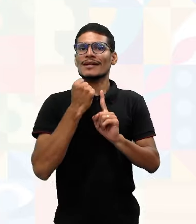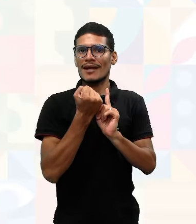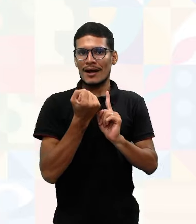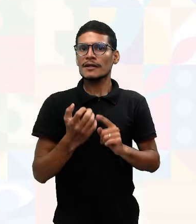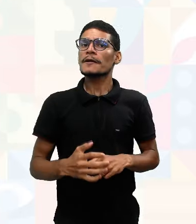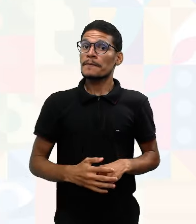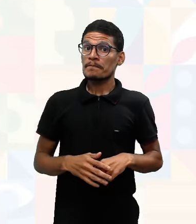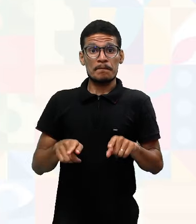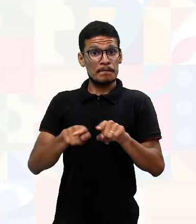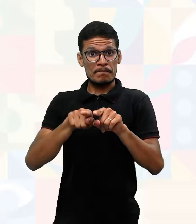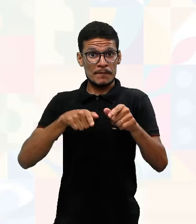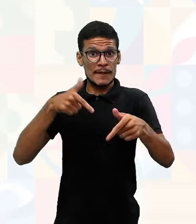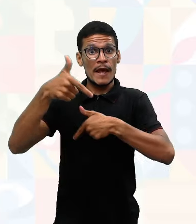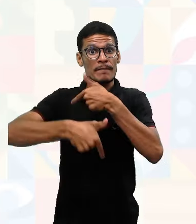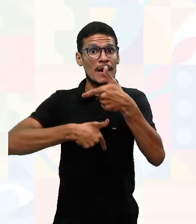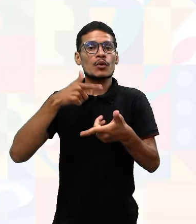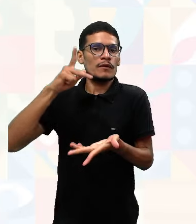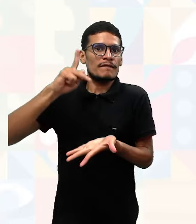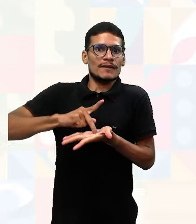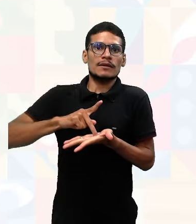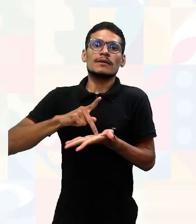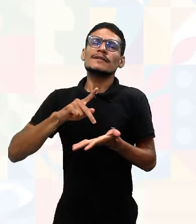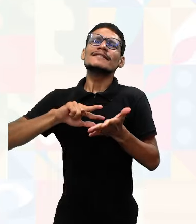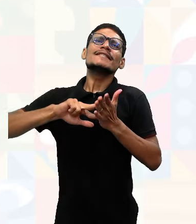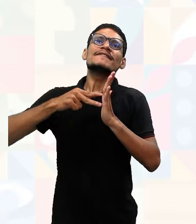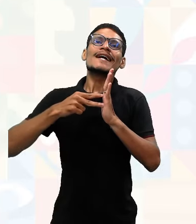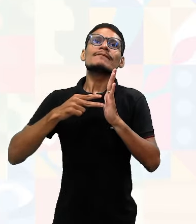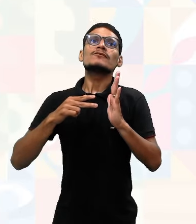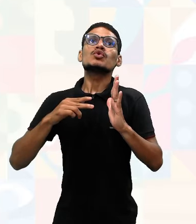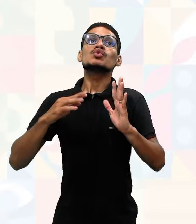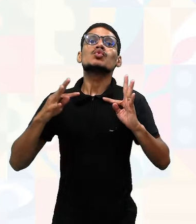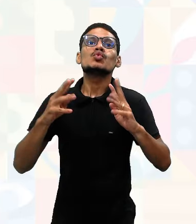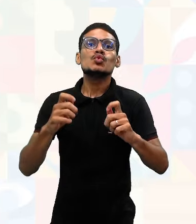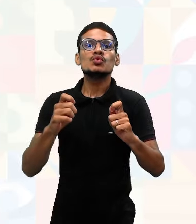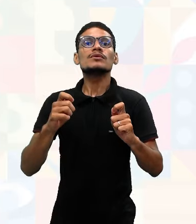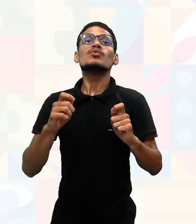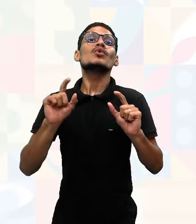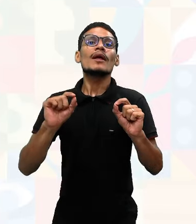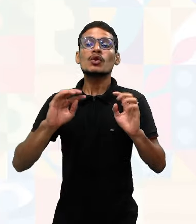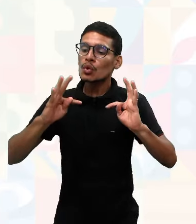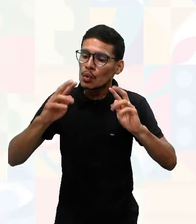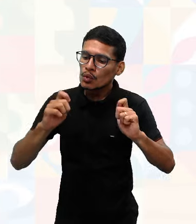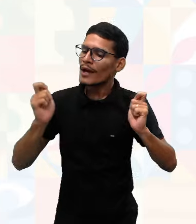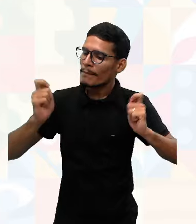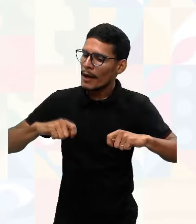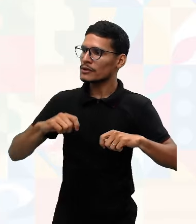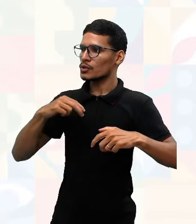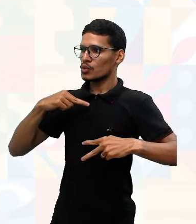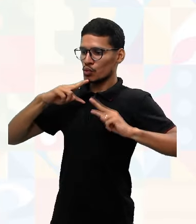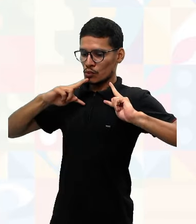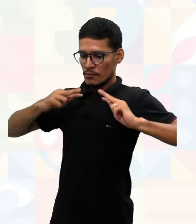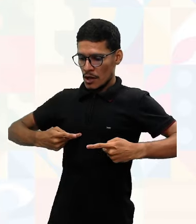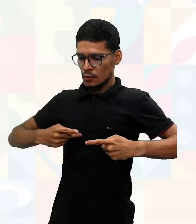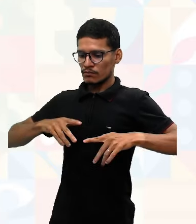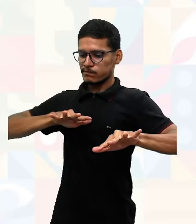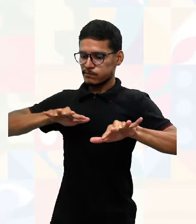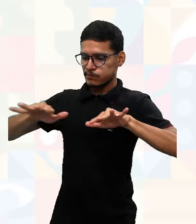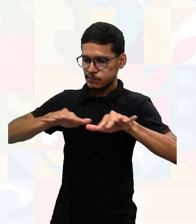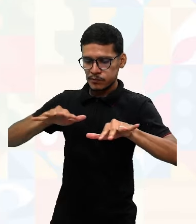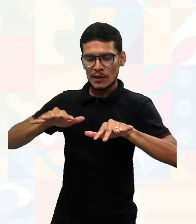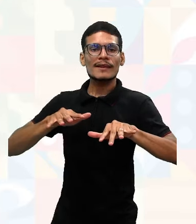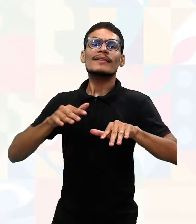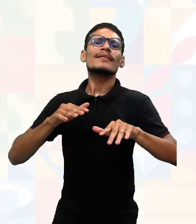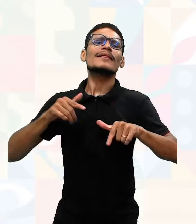o trabalho, na verdade, ele é tudo. Tudo que tenha ação humana. O trabalho, ele é o resultado de qualquer